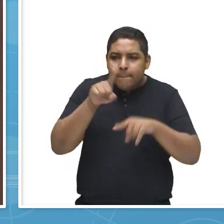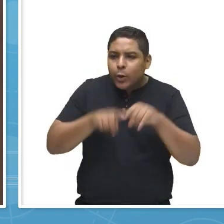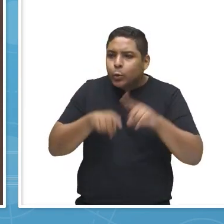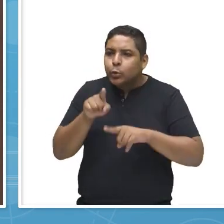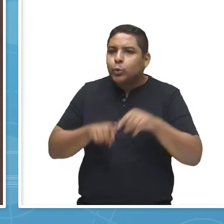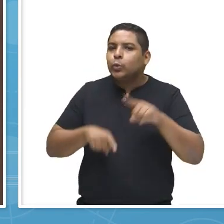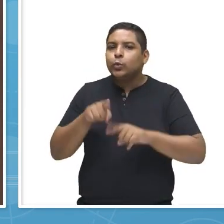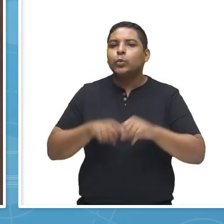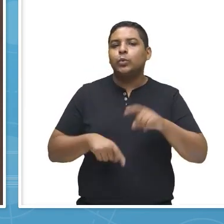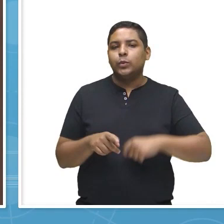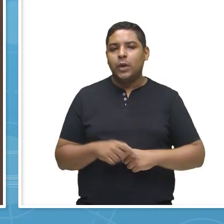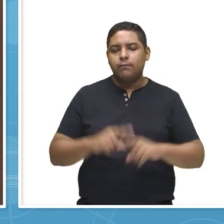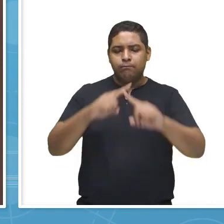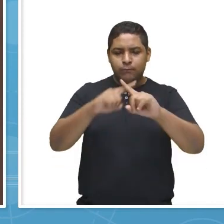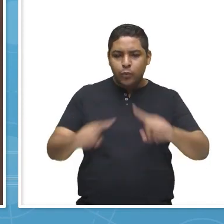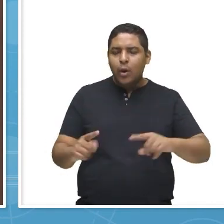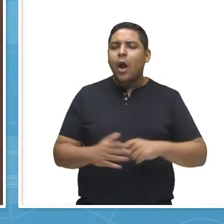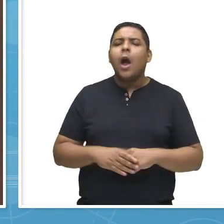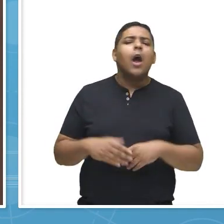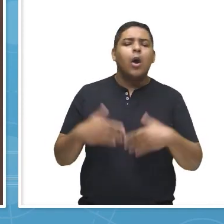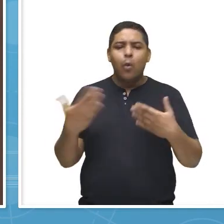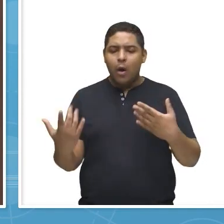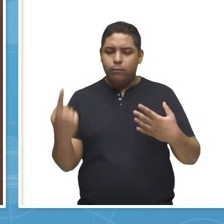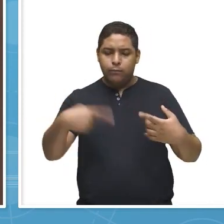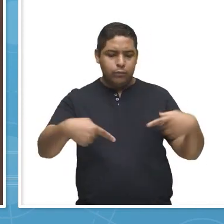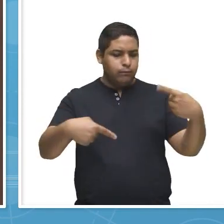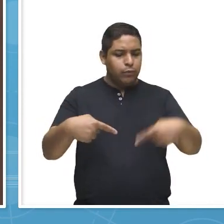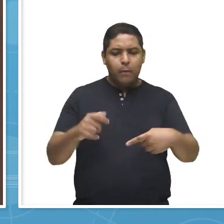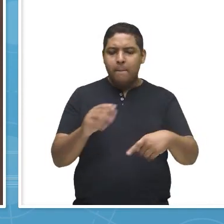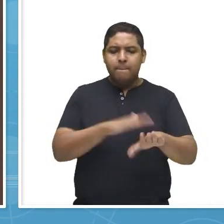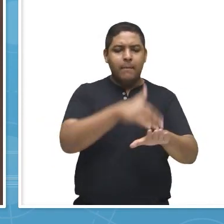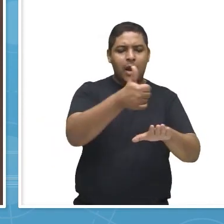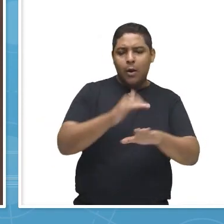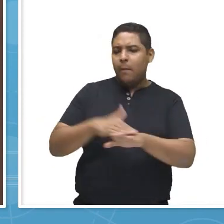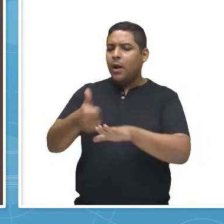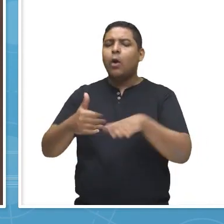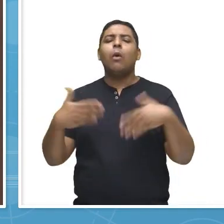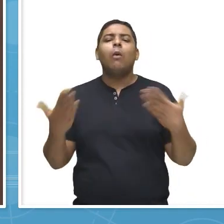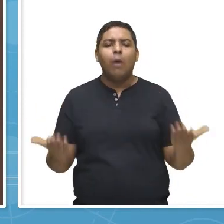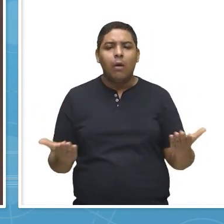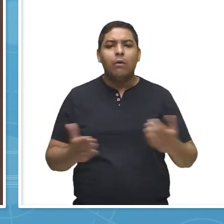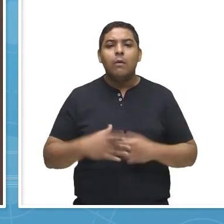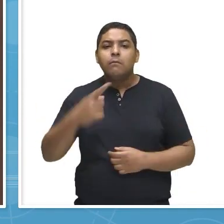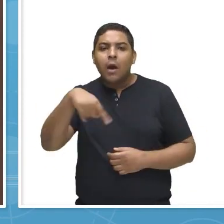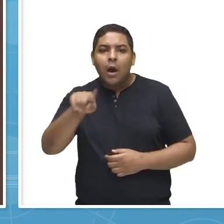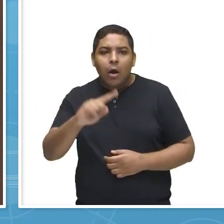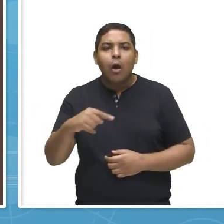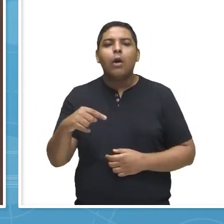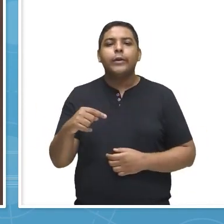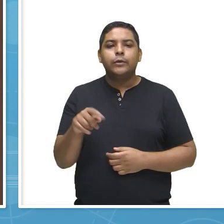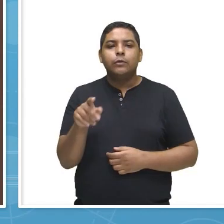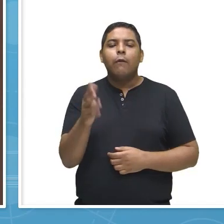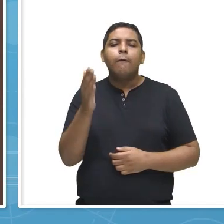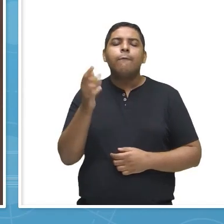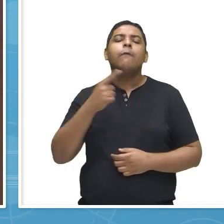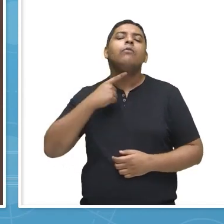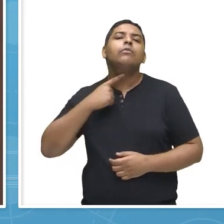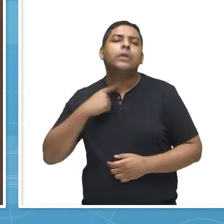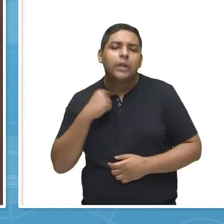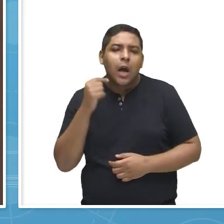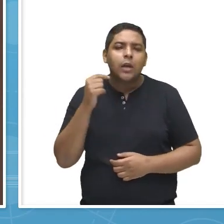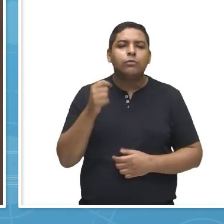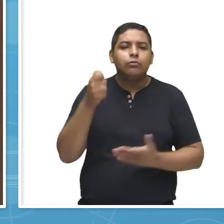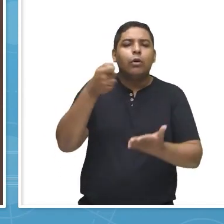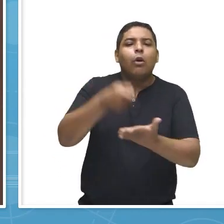que nós, consumidores, tenhamos vontade de comprar, né? Tenhamos vontade de